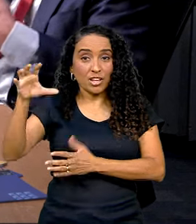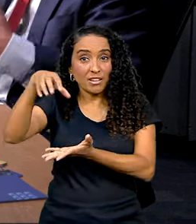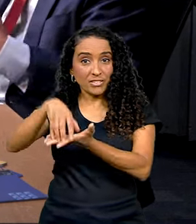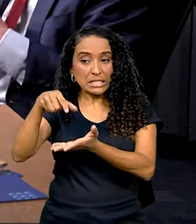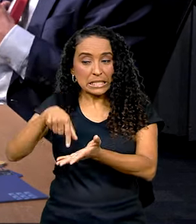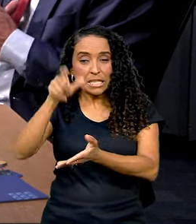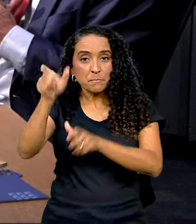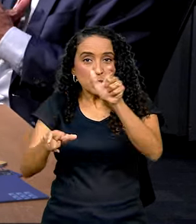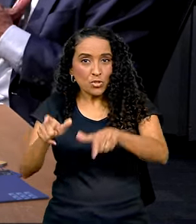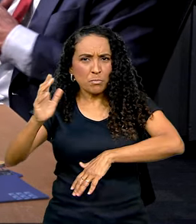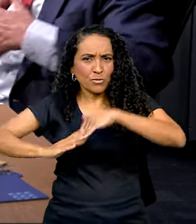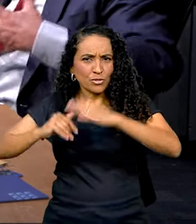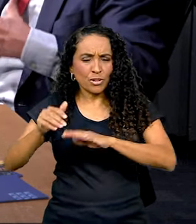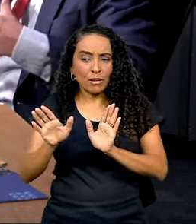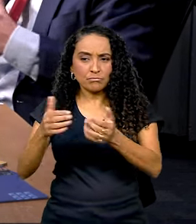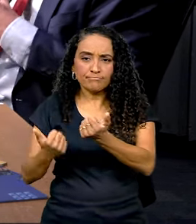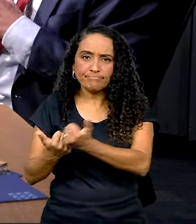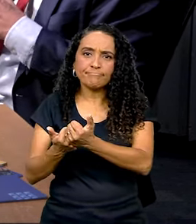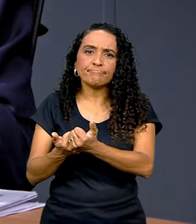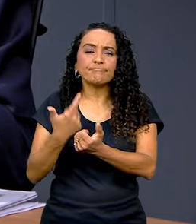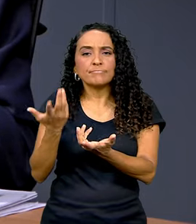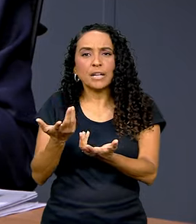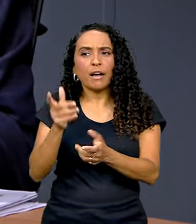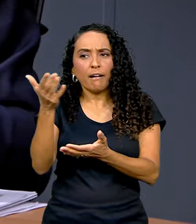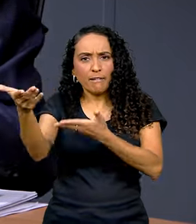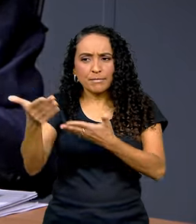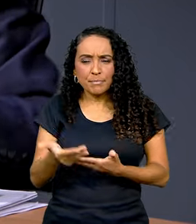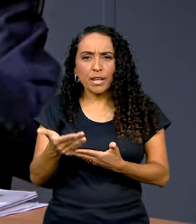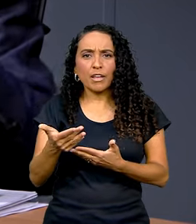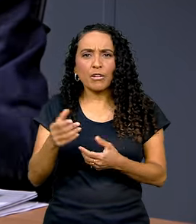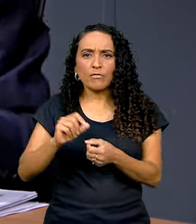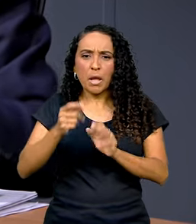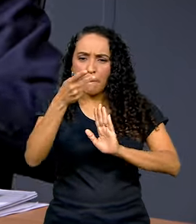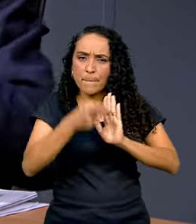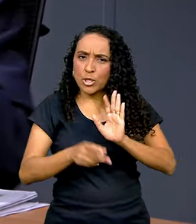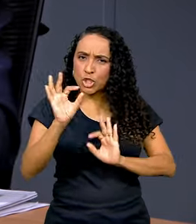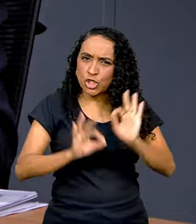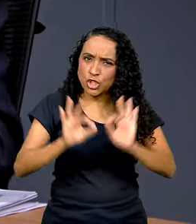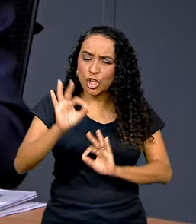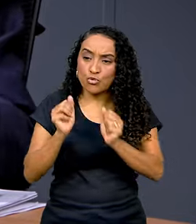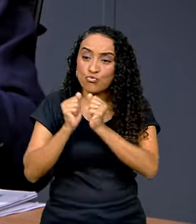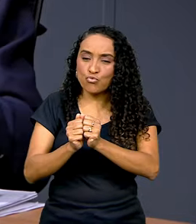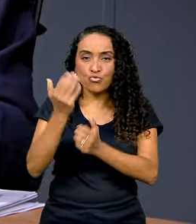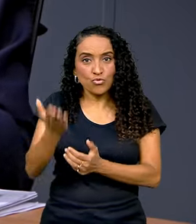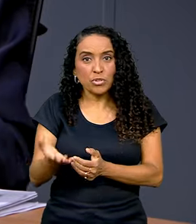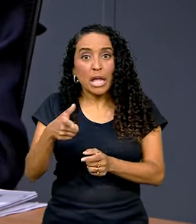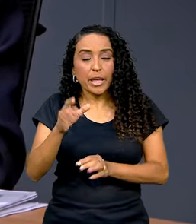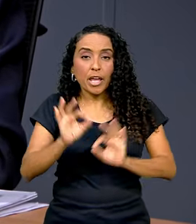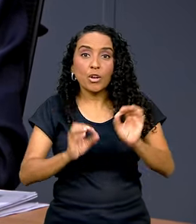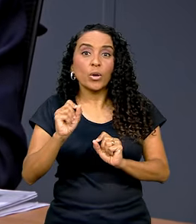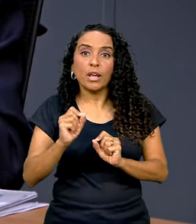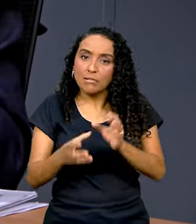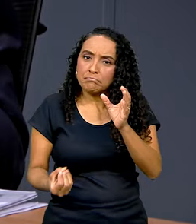ali os agentes de desenvolvimento a parte da assistência atendeu a ela fez o projeto eh com ela e